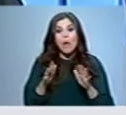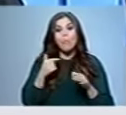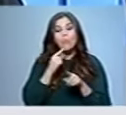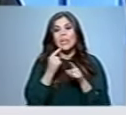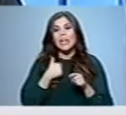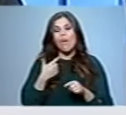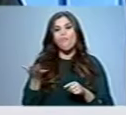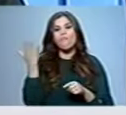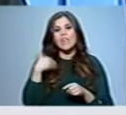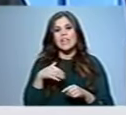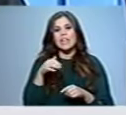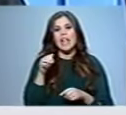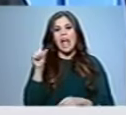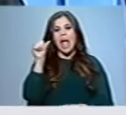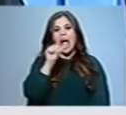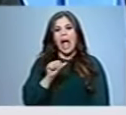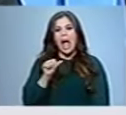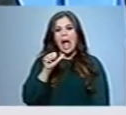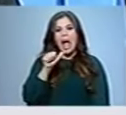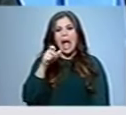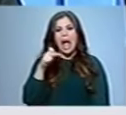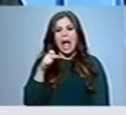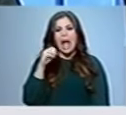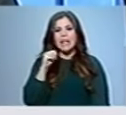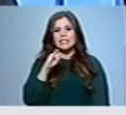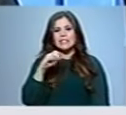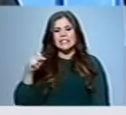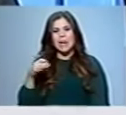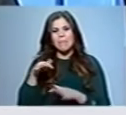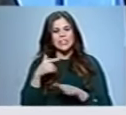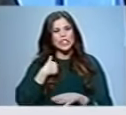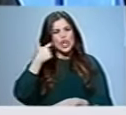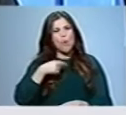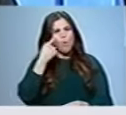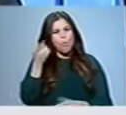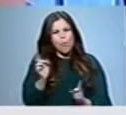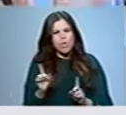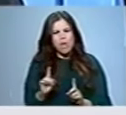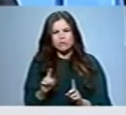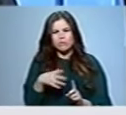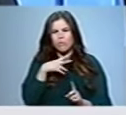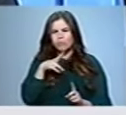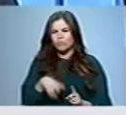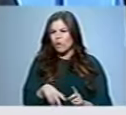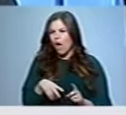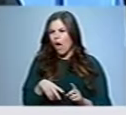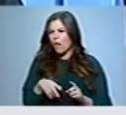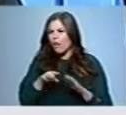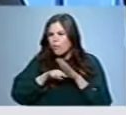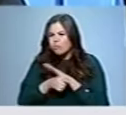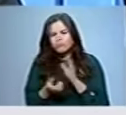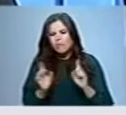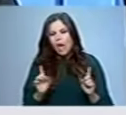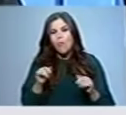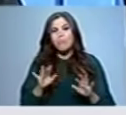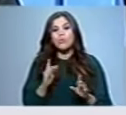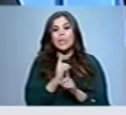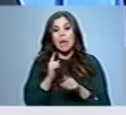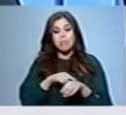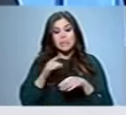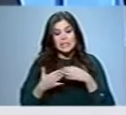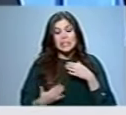eu pensei, opá, já estive em tantos países e não conheço Portugal assim tão bem. E então, desde então comecei a tentar